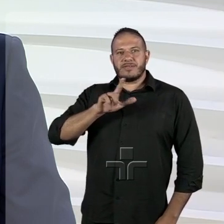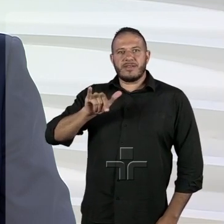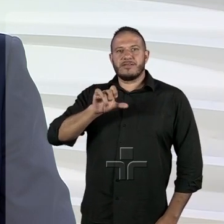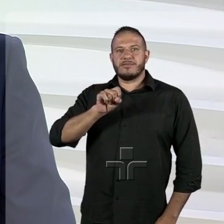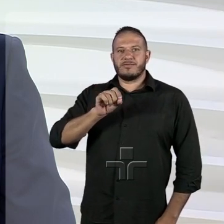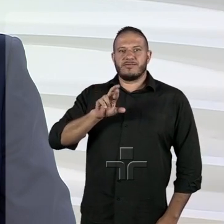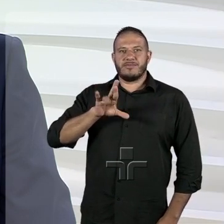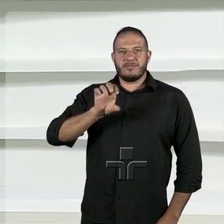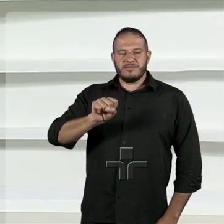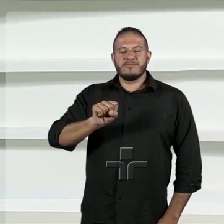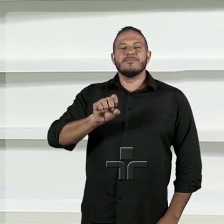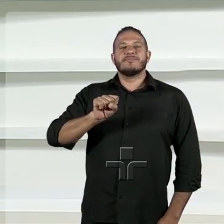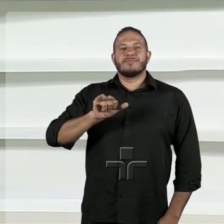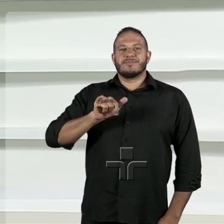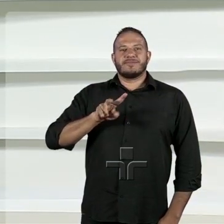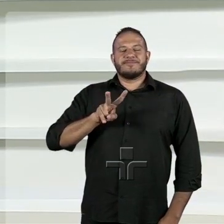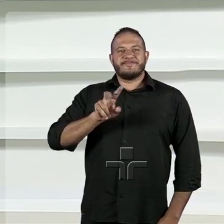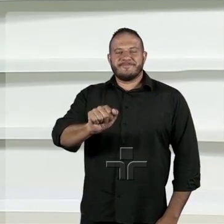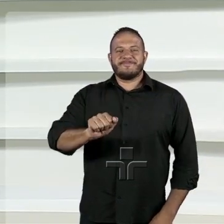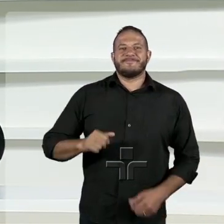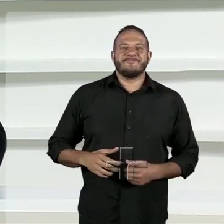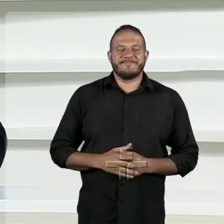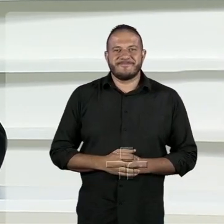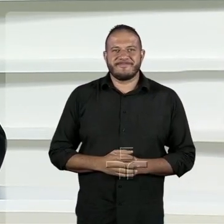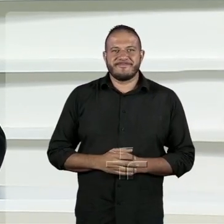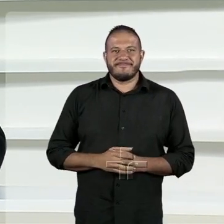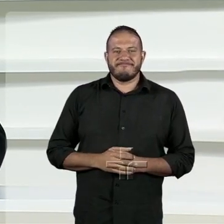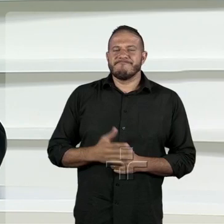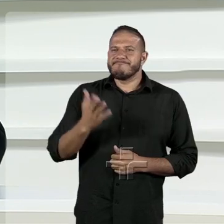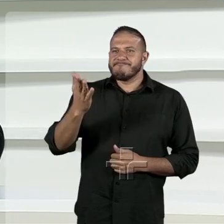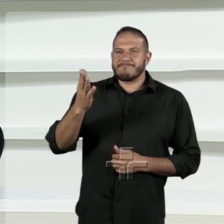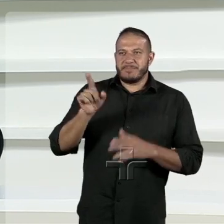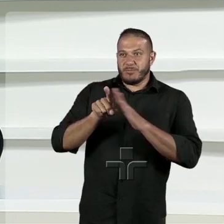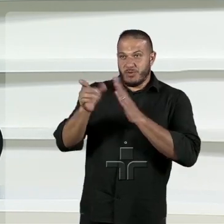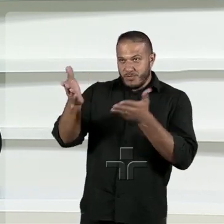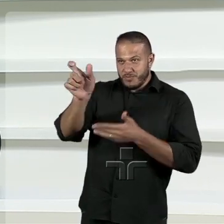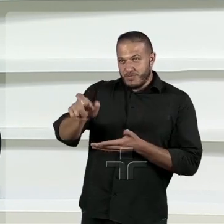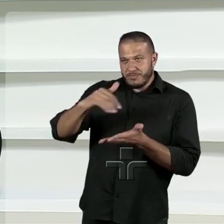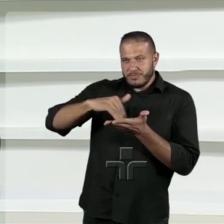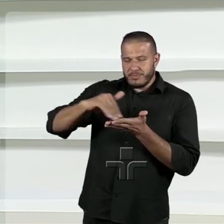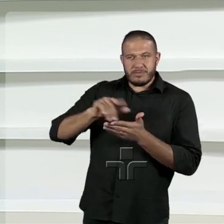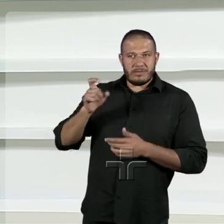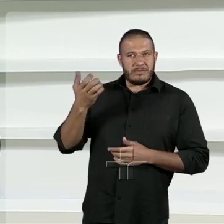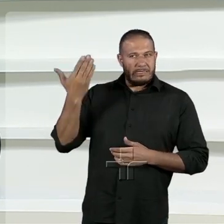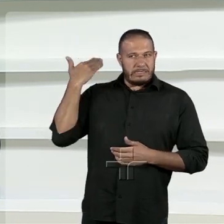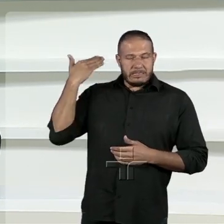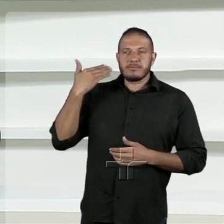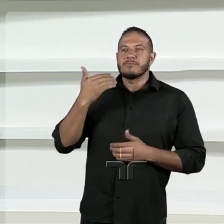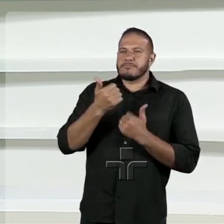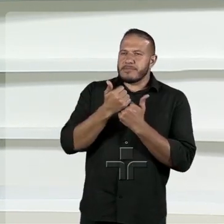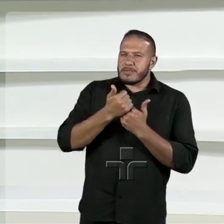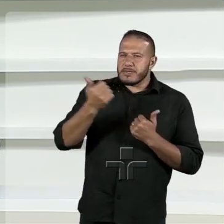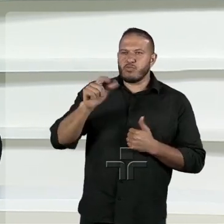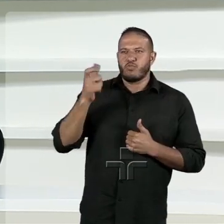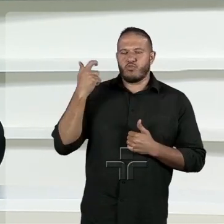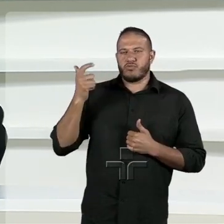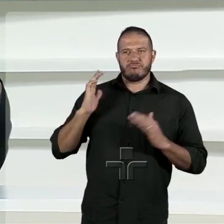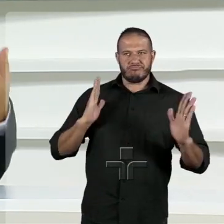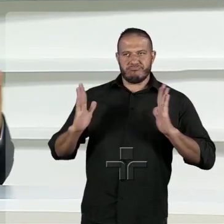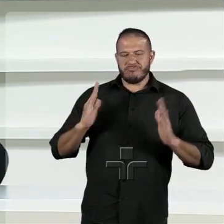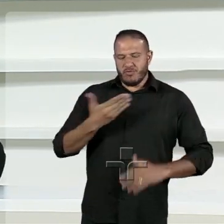Soares da Silva. Secretário, o senhor, quando foi ministro do último governo, lidou bastante